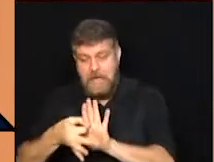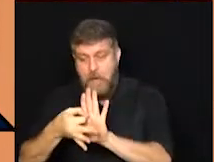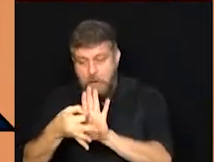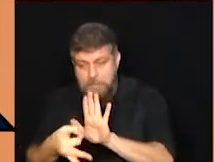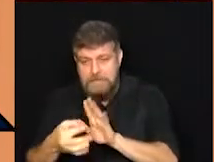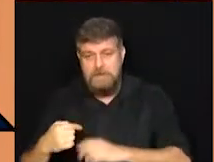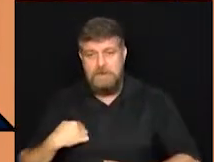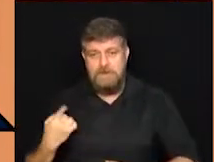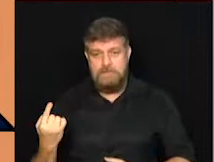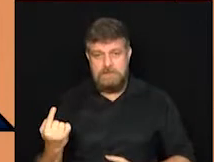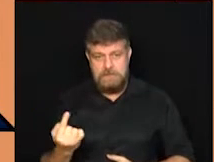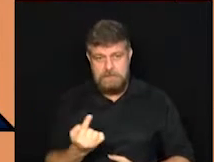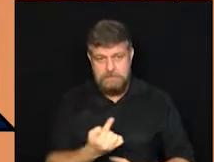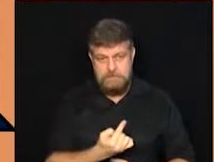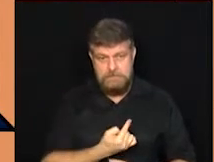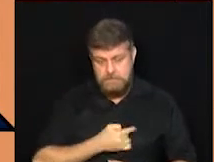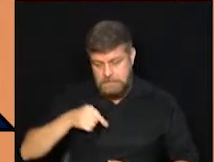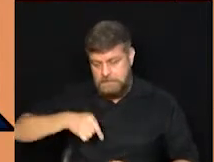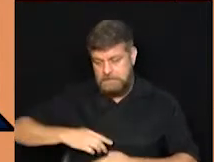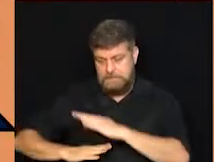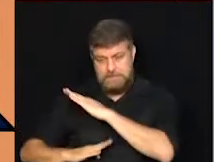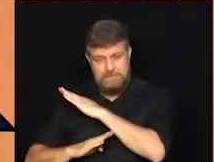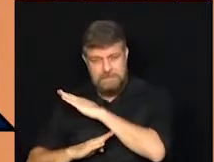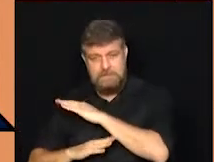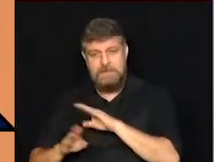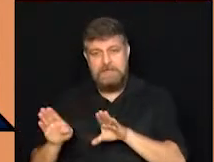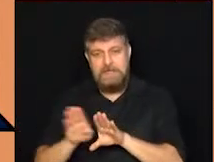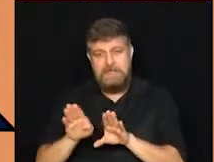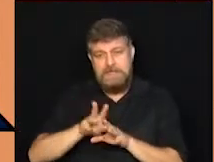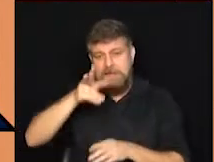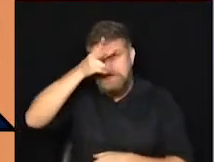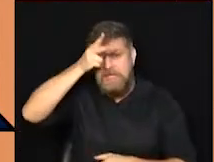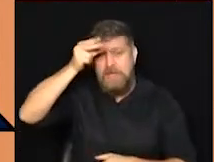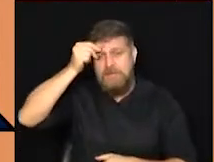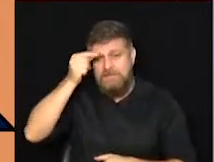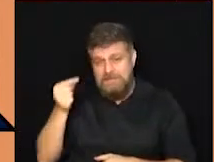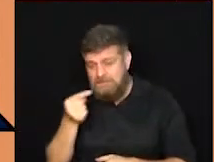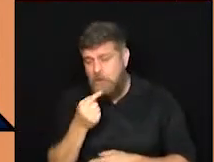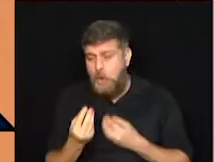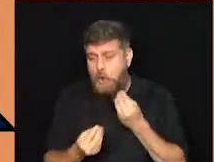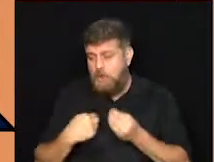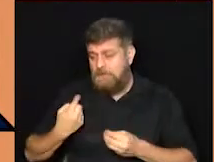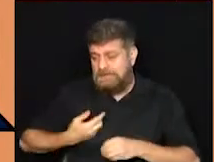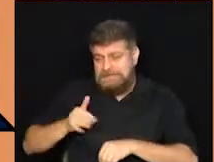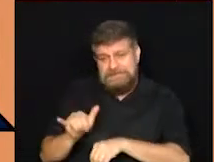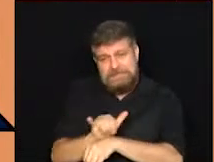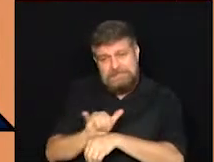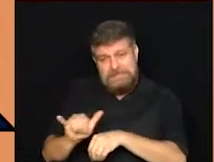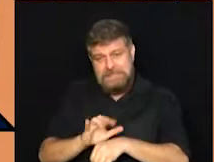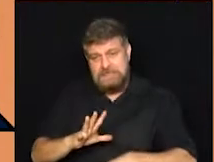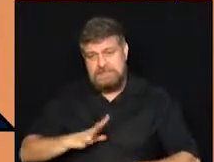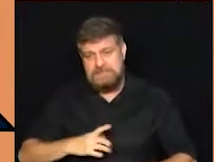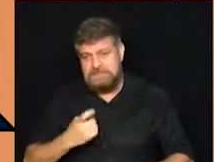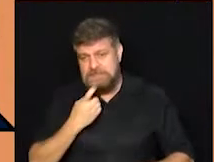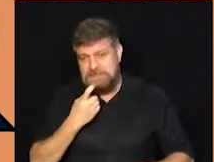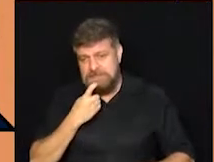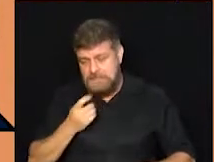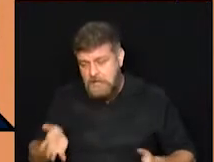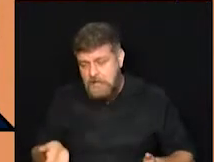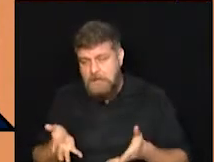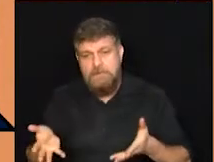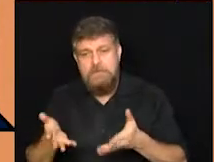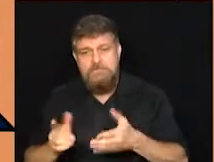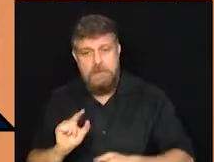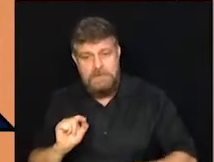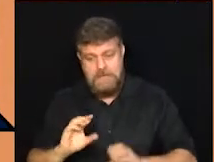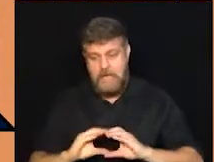nós, do Legislativo e do Executivo, como que a gente pode promover na nossa cidade o desenvolvimento da comunidade negra